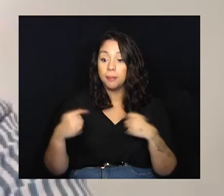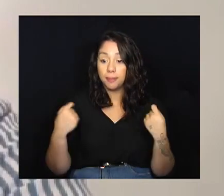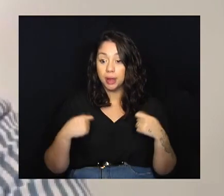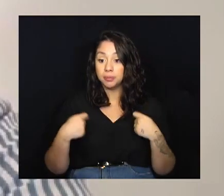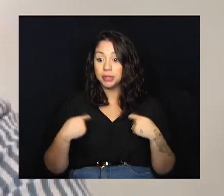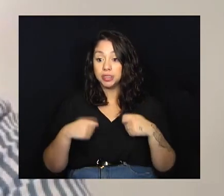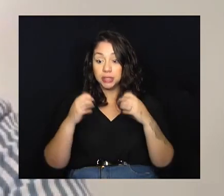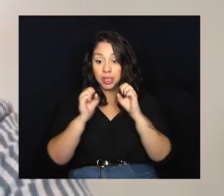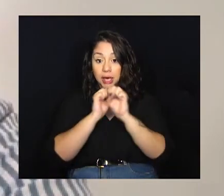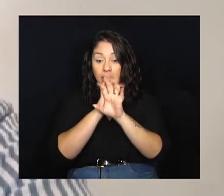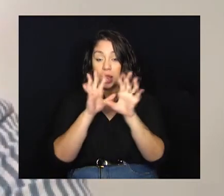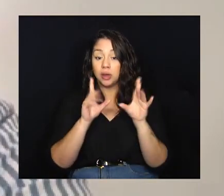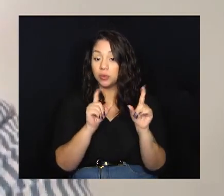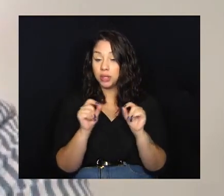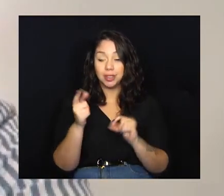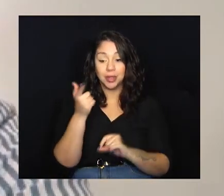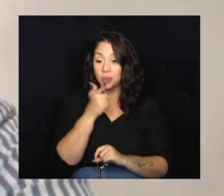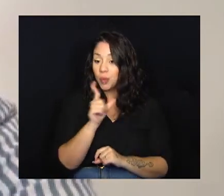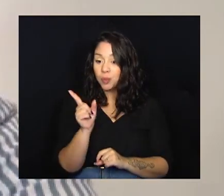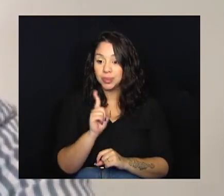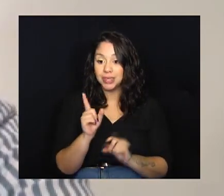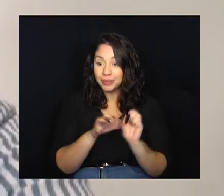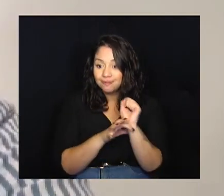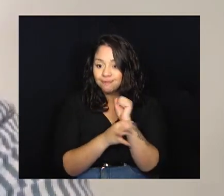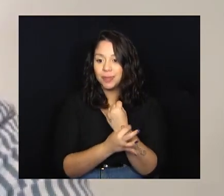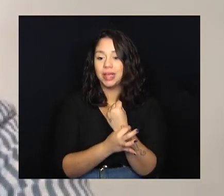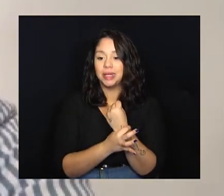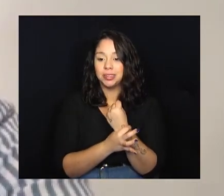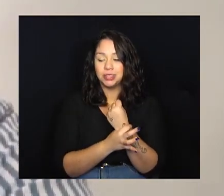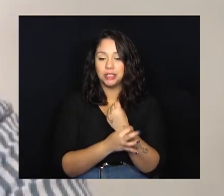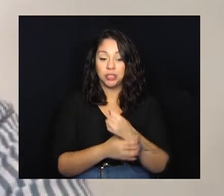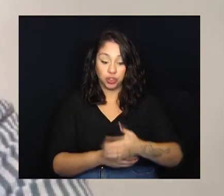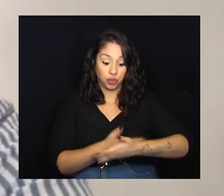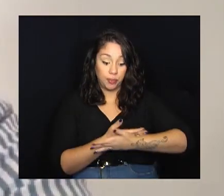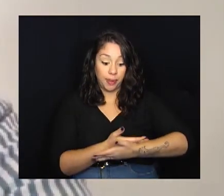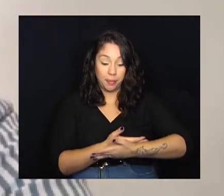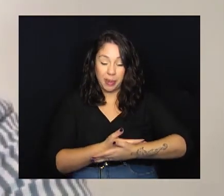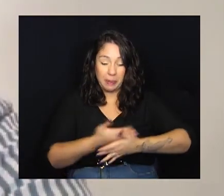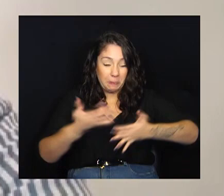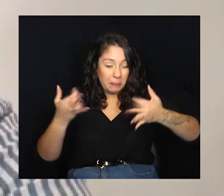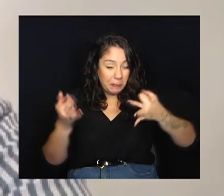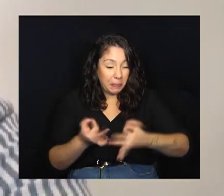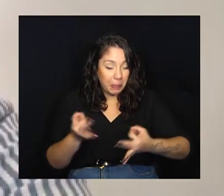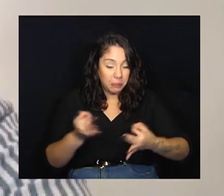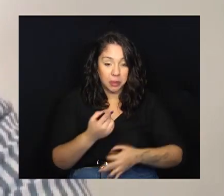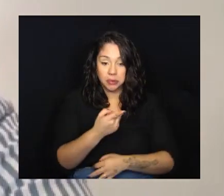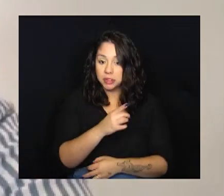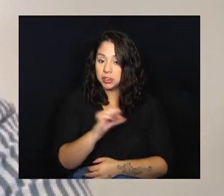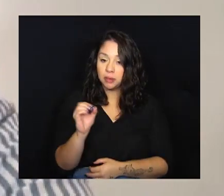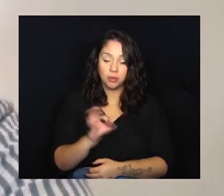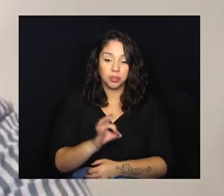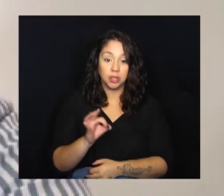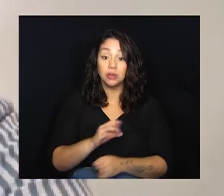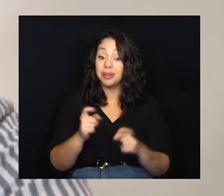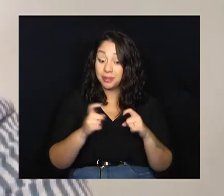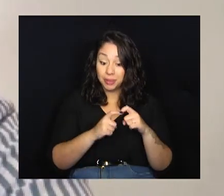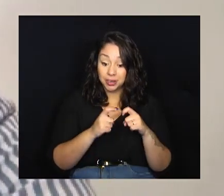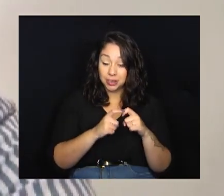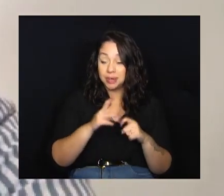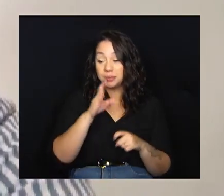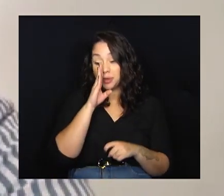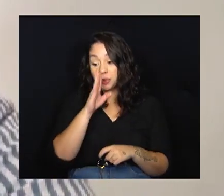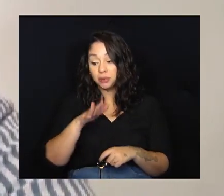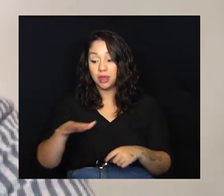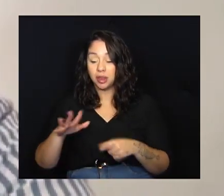claro que a gente nunca vai conseguir dar a garantia de um bebê perfeito 100% não na medicina e principalmente aqui na